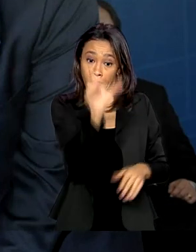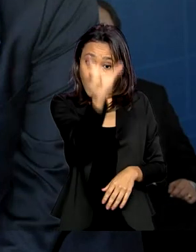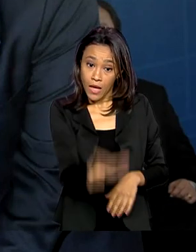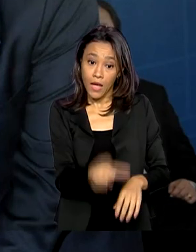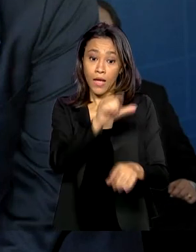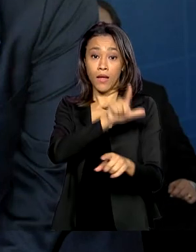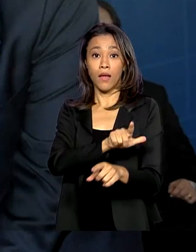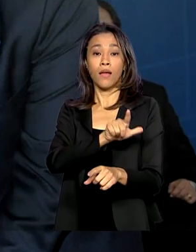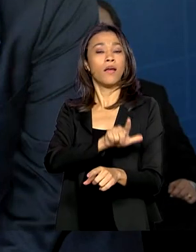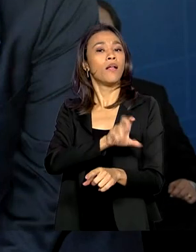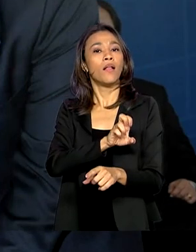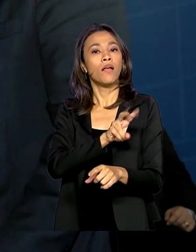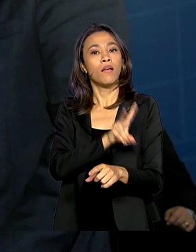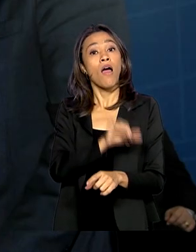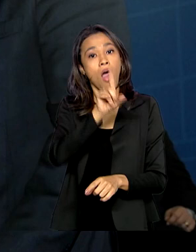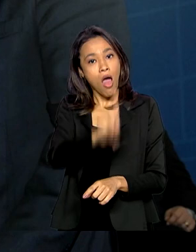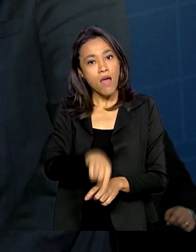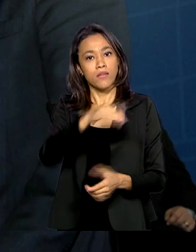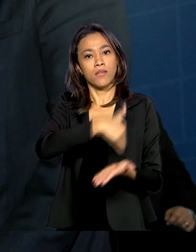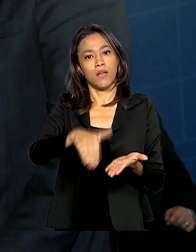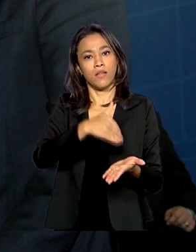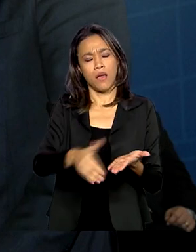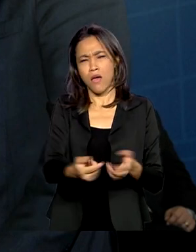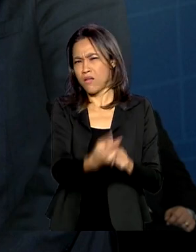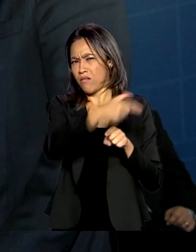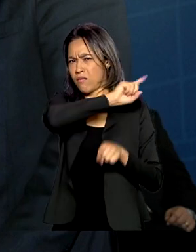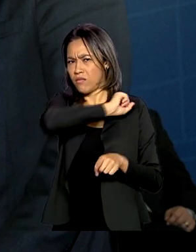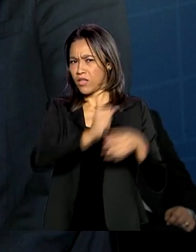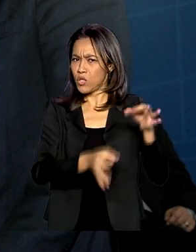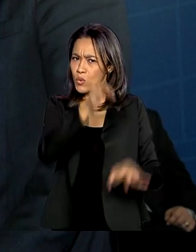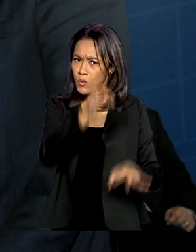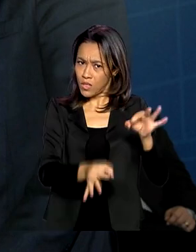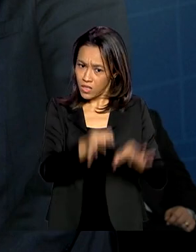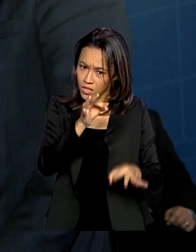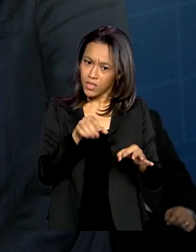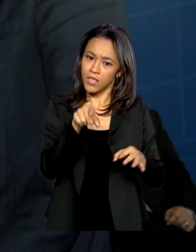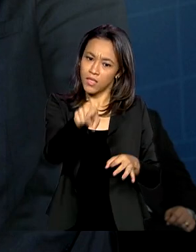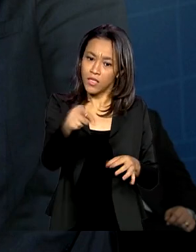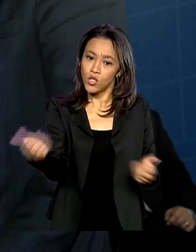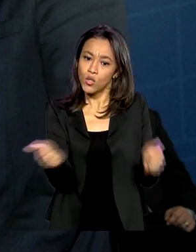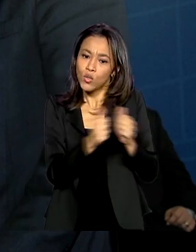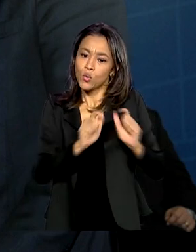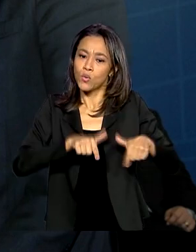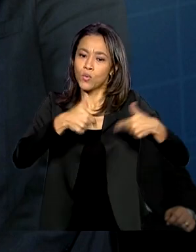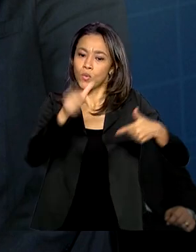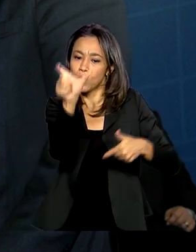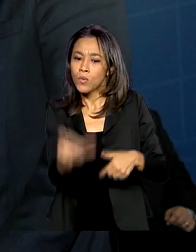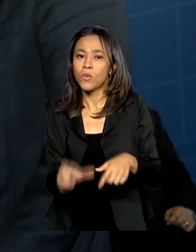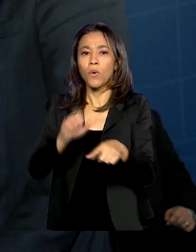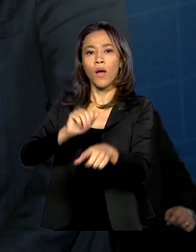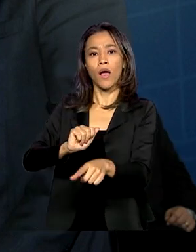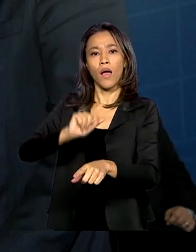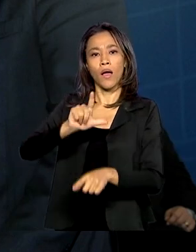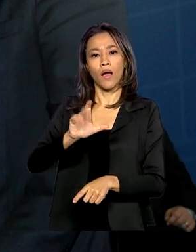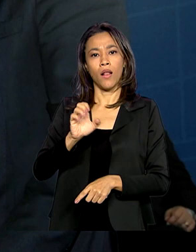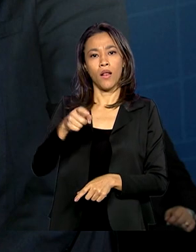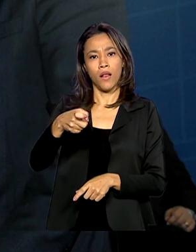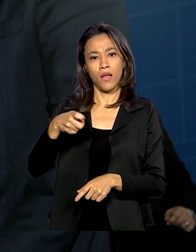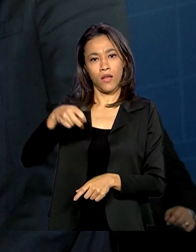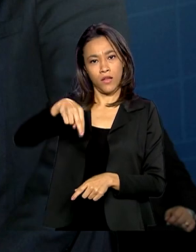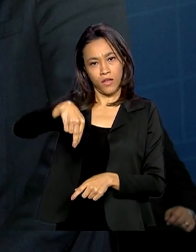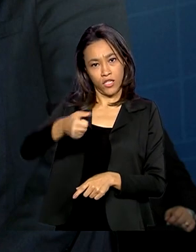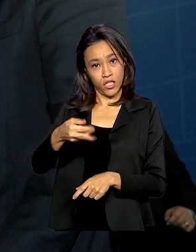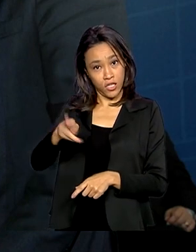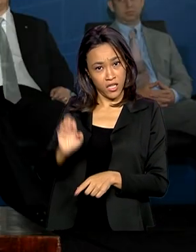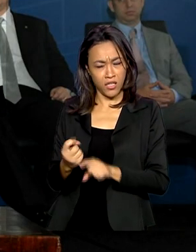executivo do Ministério da Justiça durante a gestão do atual ministro do Supremo, Alexandre de Moraes, que esteve à frente da pasta em